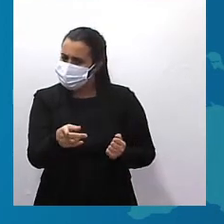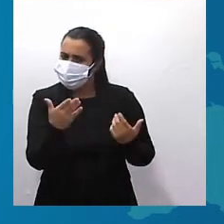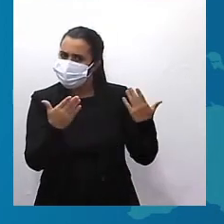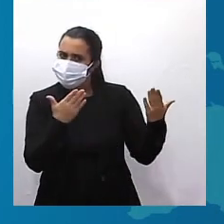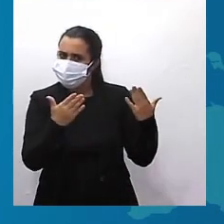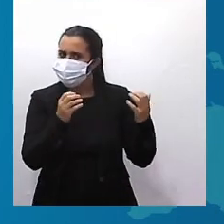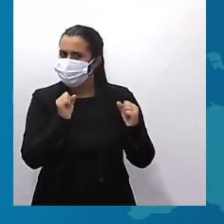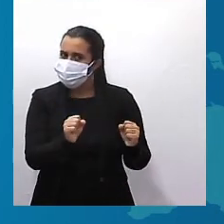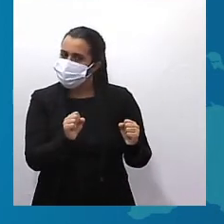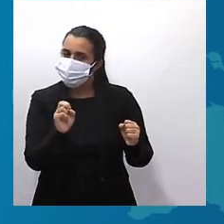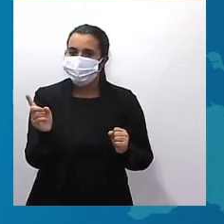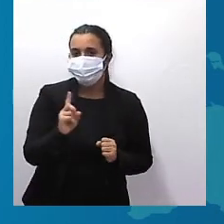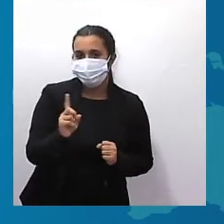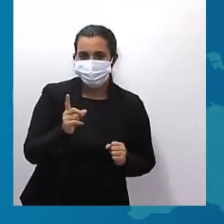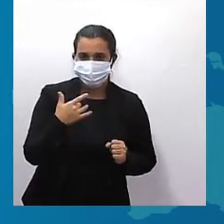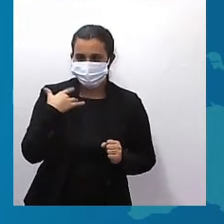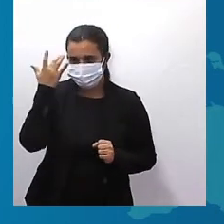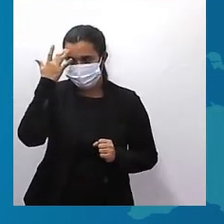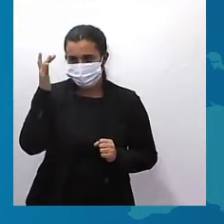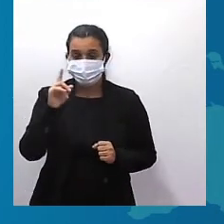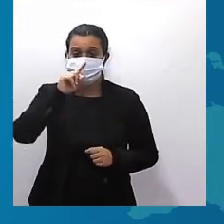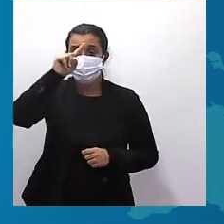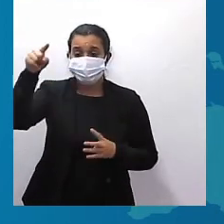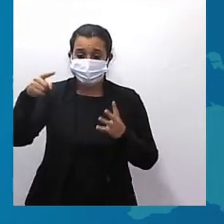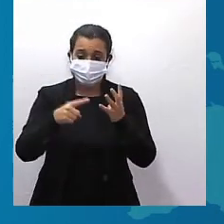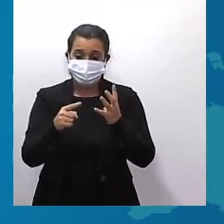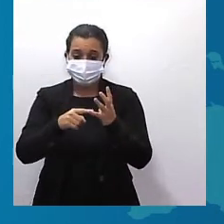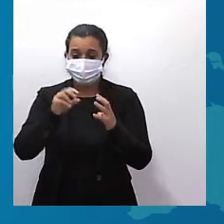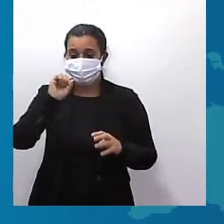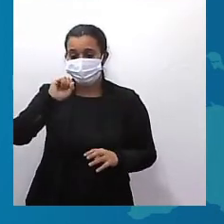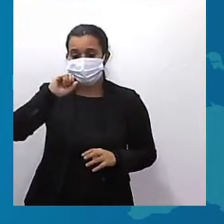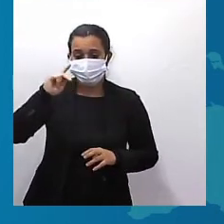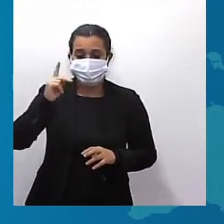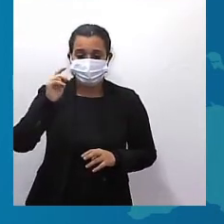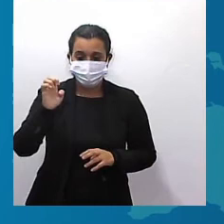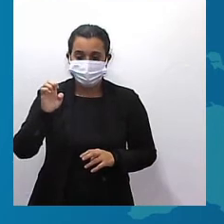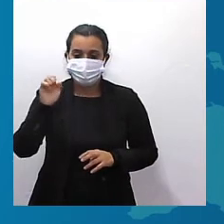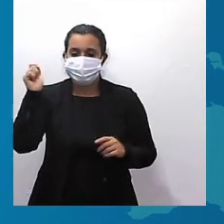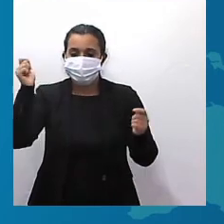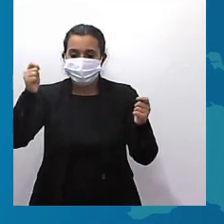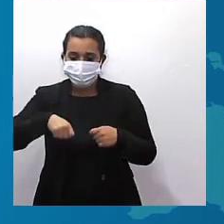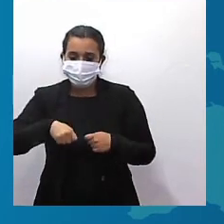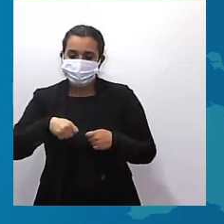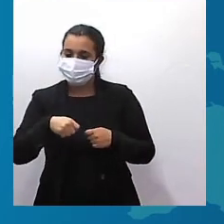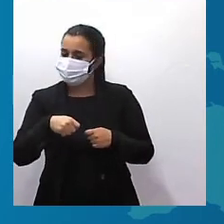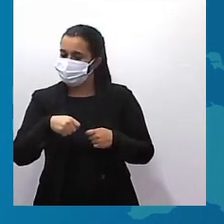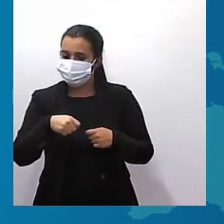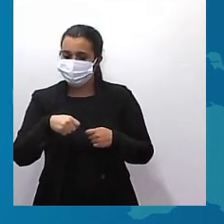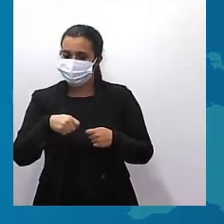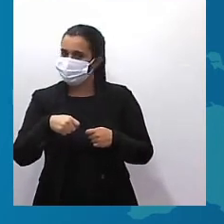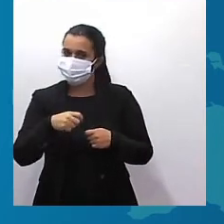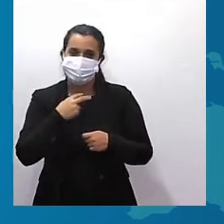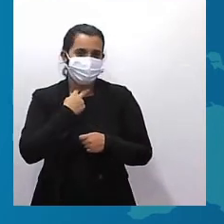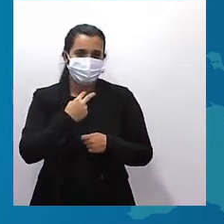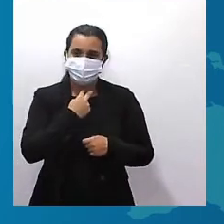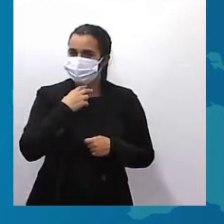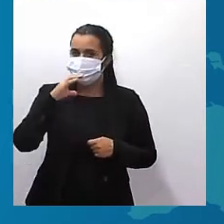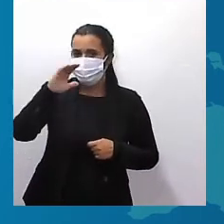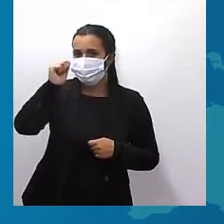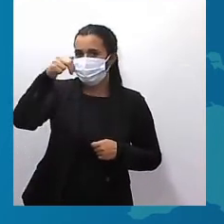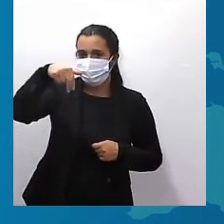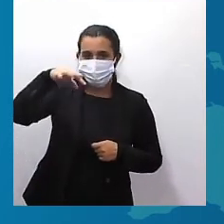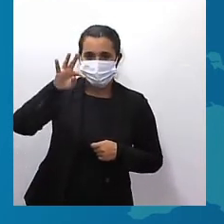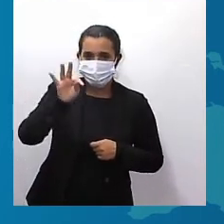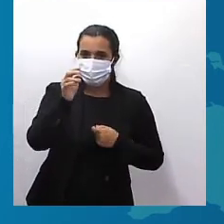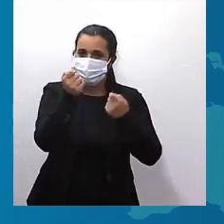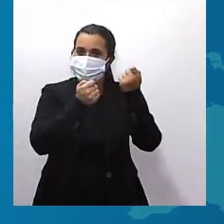fato ela não pode. E o próximo ponto, she can control the atmosphere. Ela não pode controlar o tempo, a atmosfera à